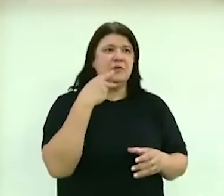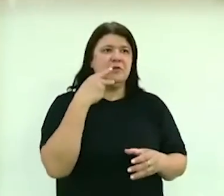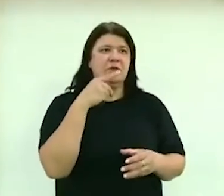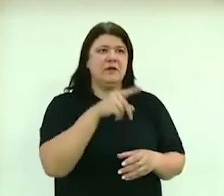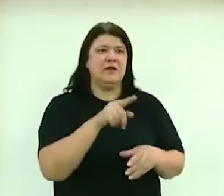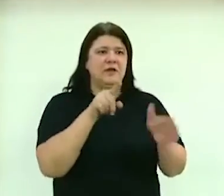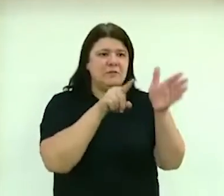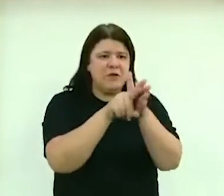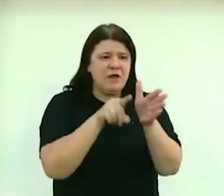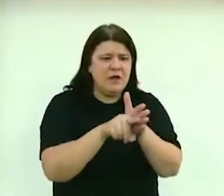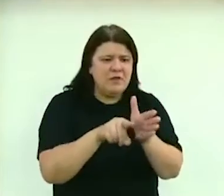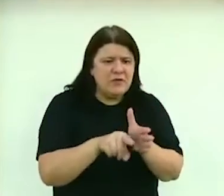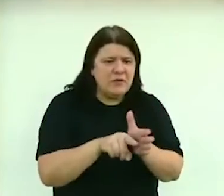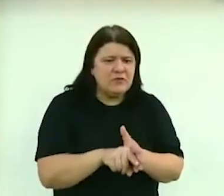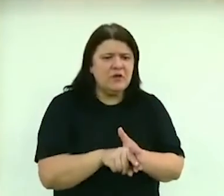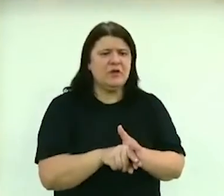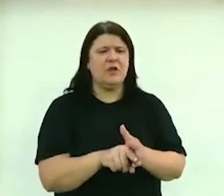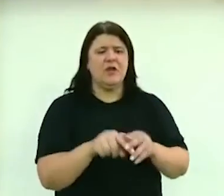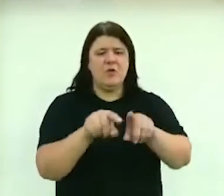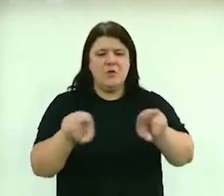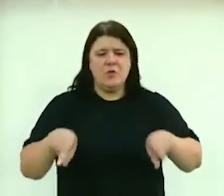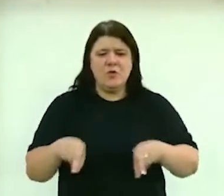terrenos que foram